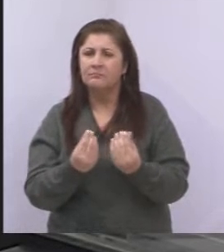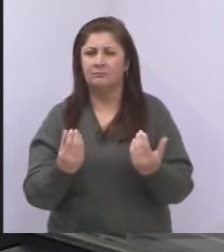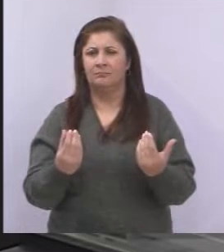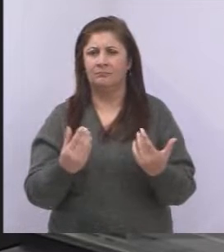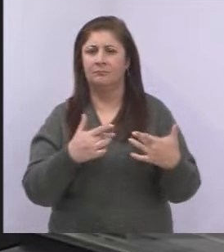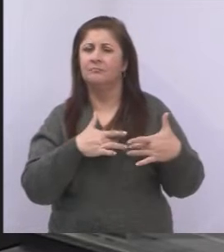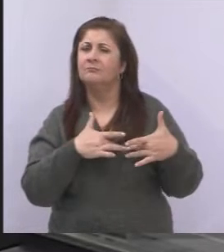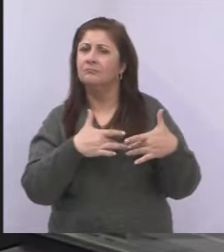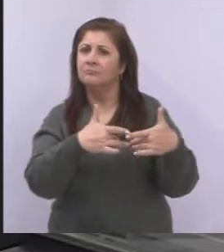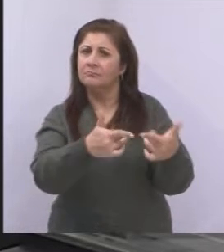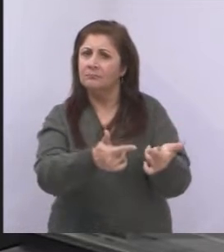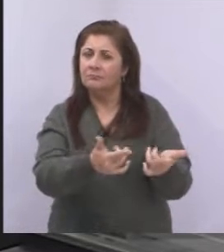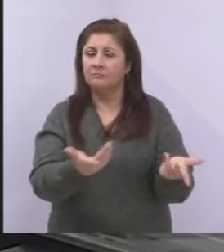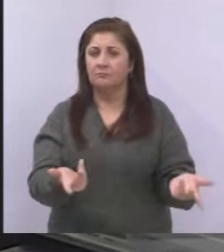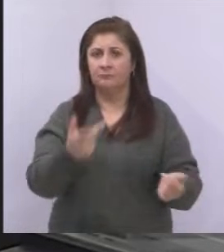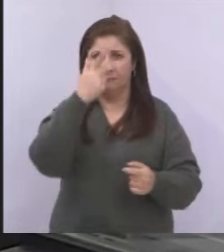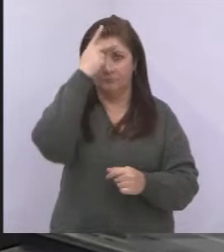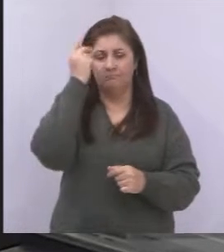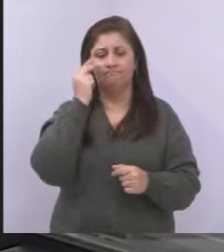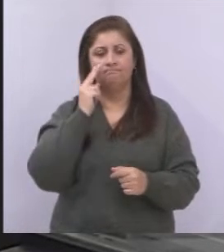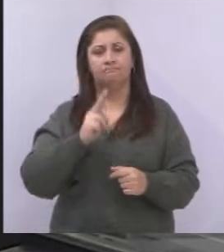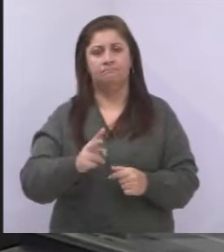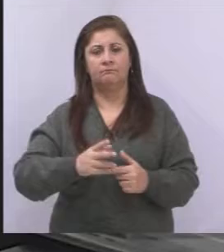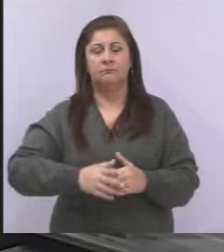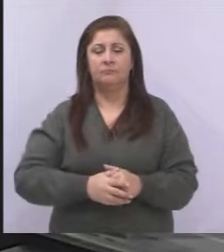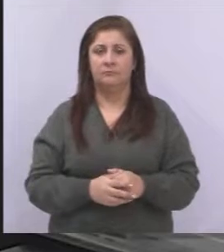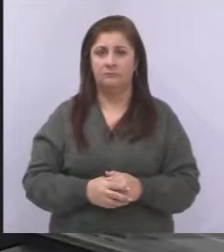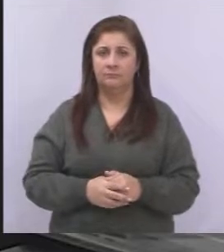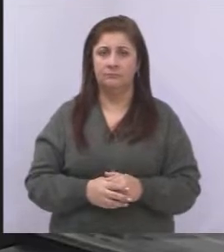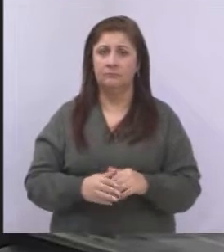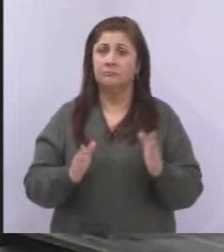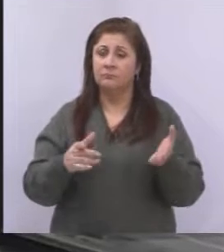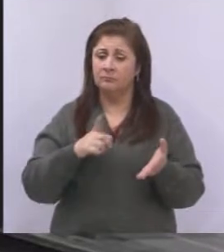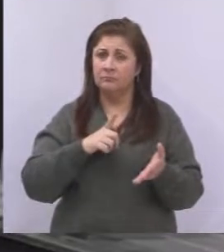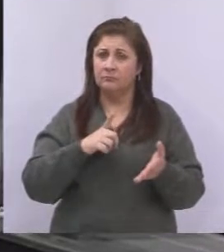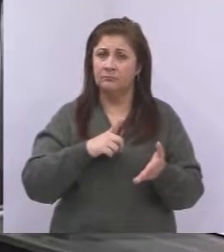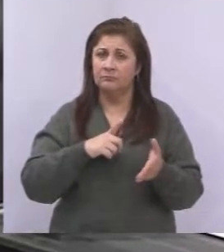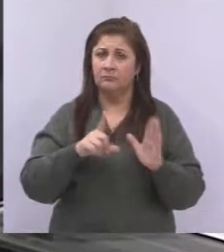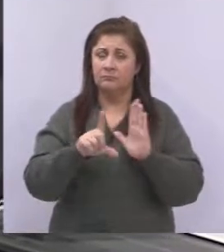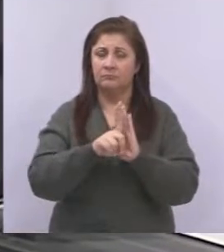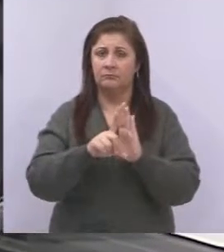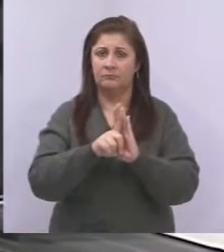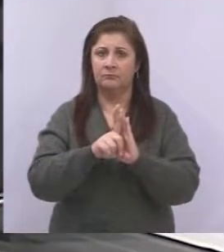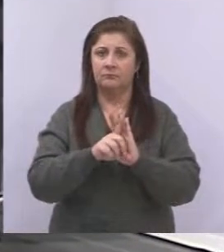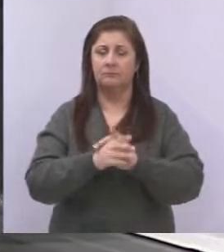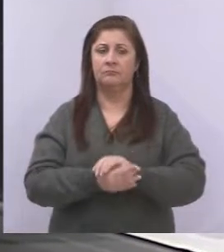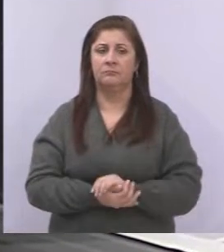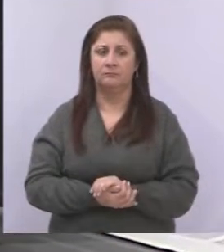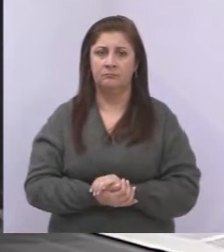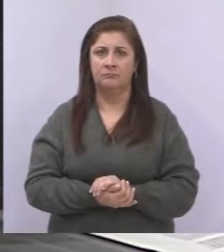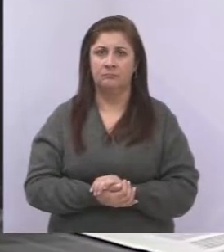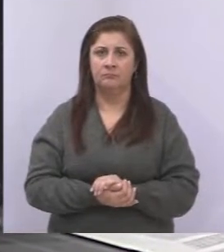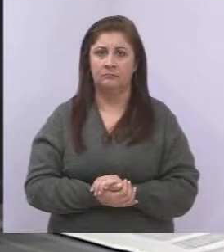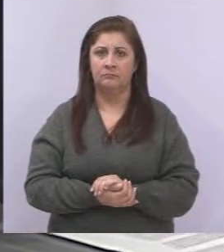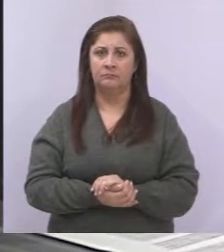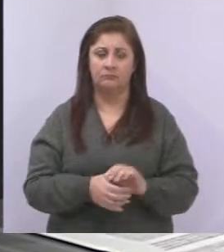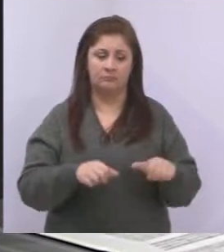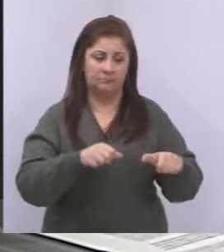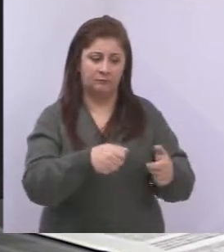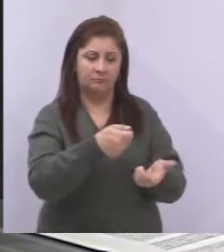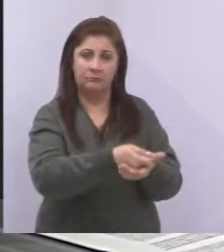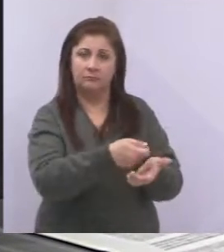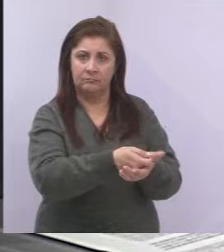humana daqueles que estão à frente. Mesmo eles já tendo essa garantia, né, de caixas